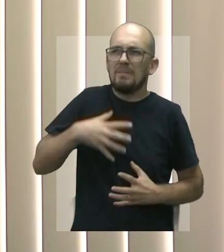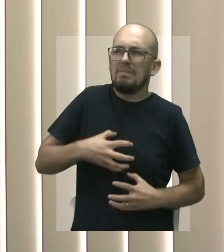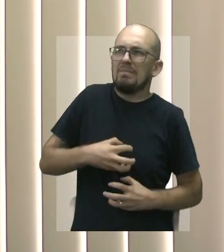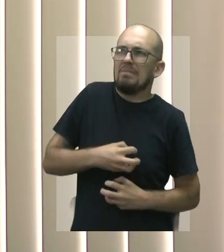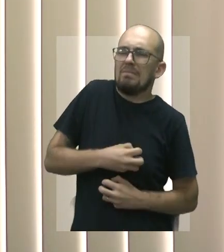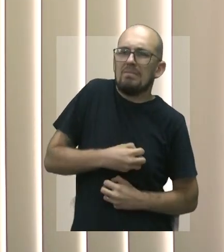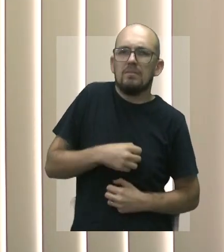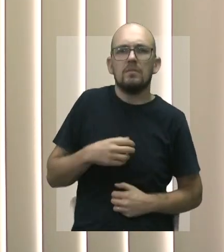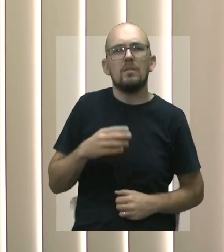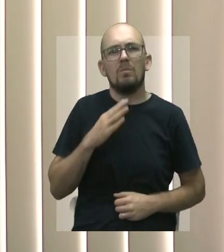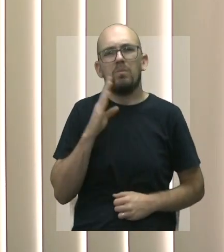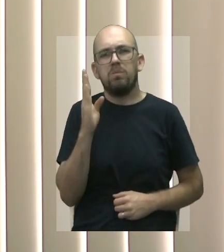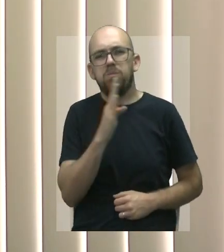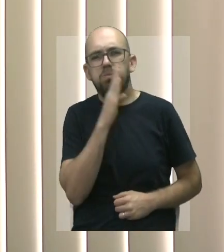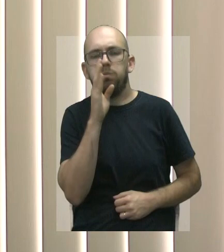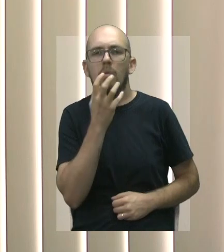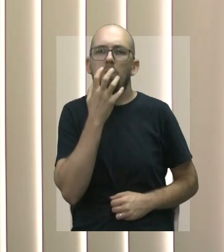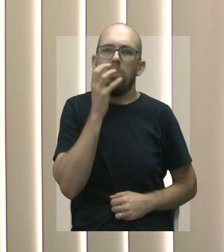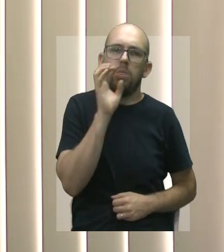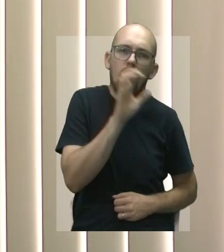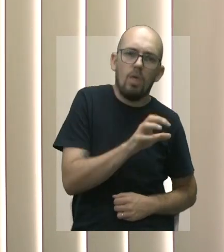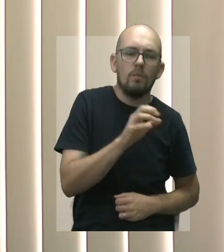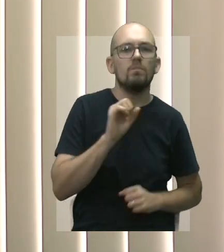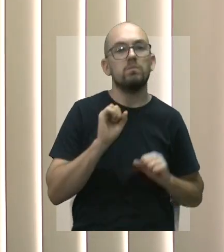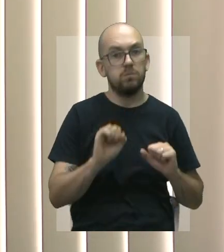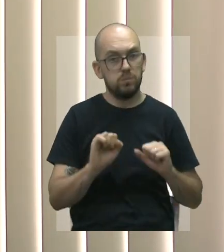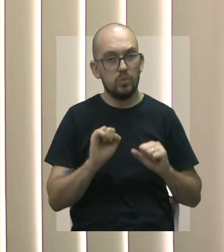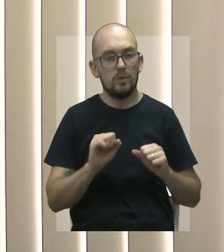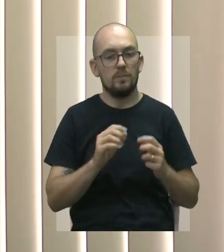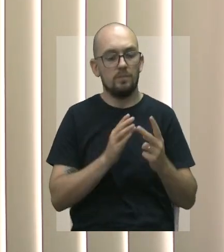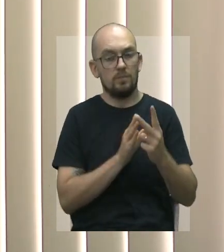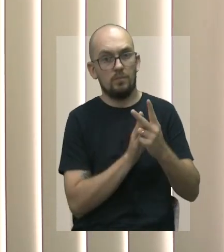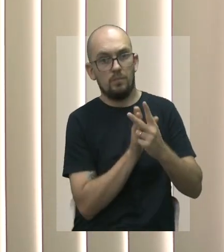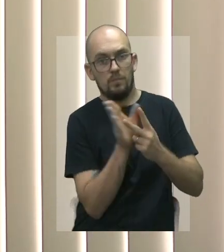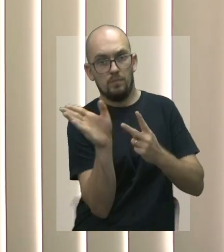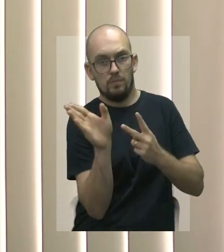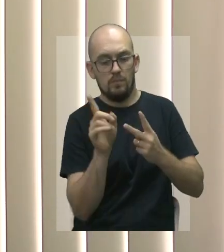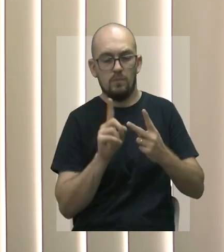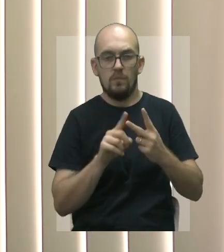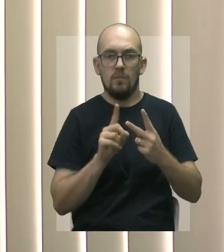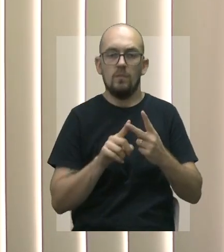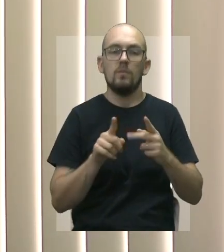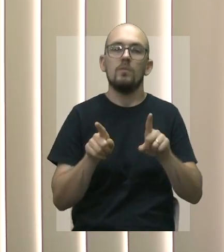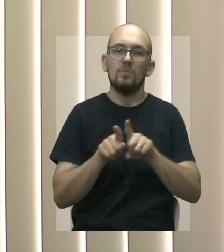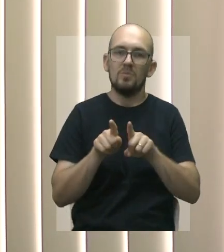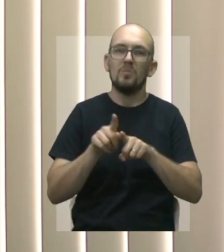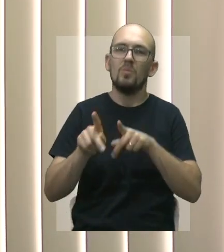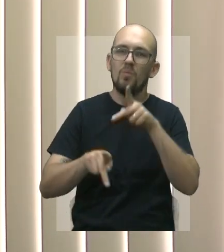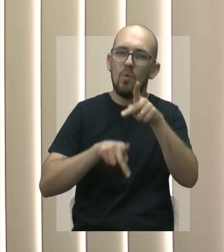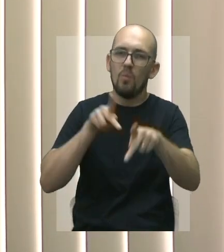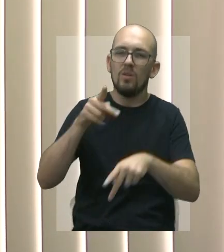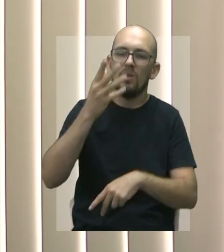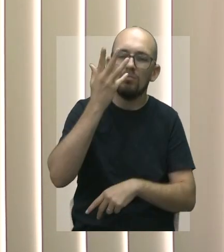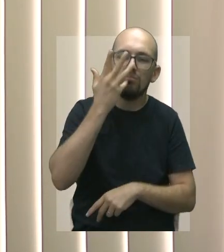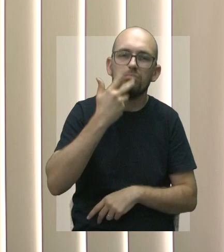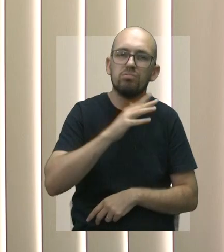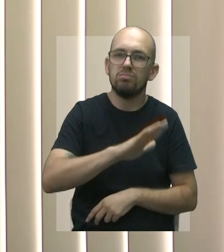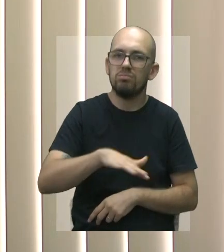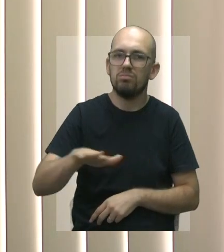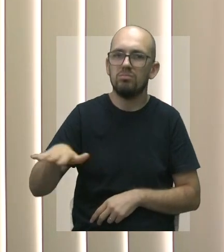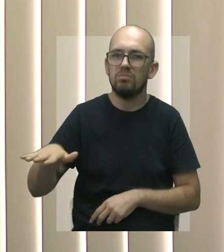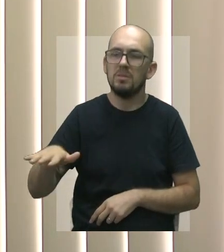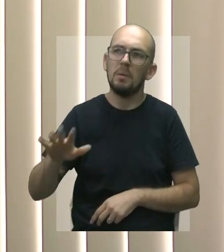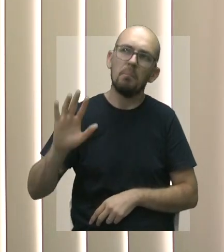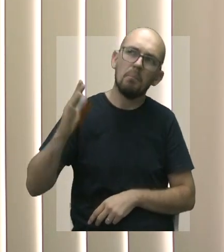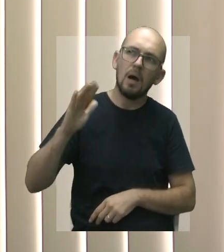abdominal, náuseas, vômitos. Temos o linfoma linfoblástico também, que acomete a população pediátrica, mais frequente